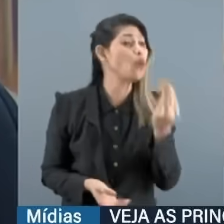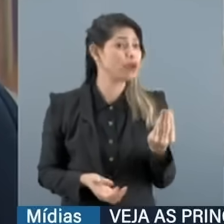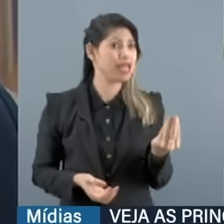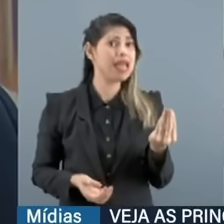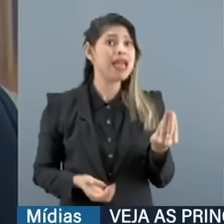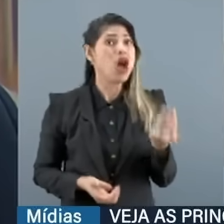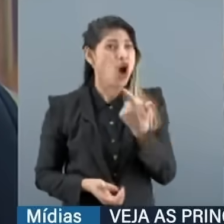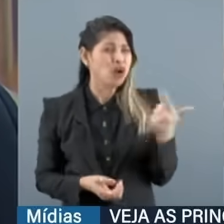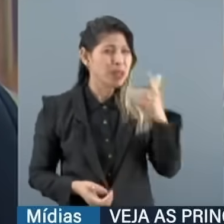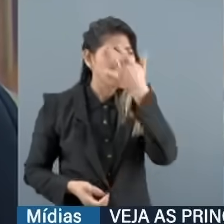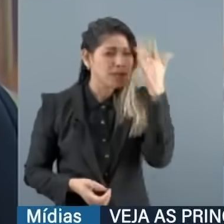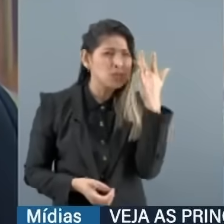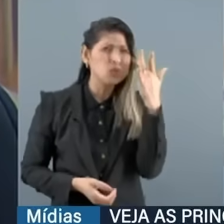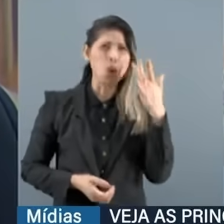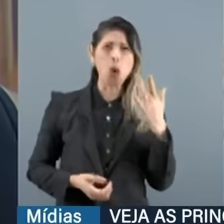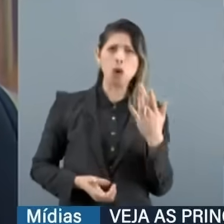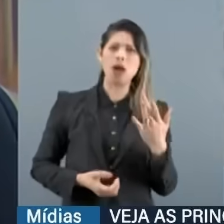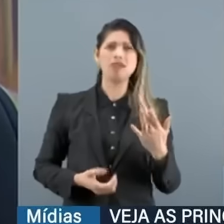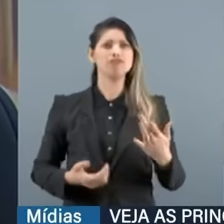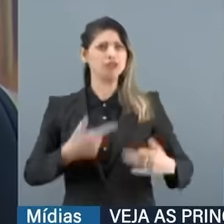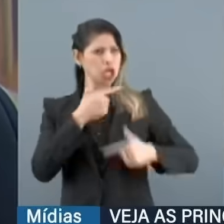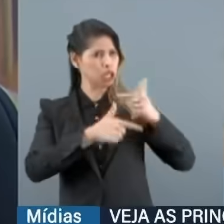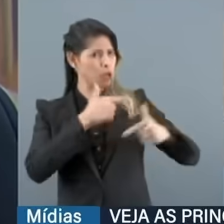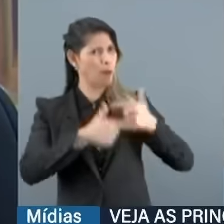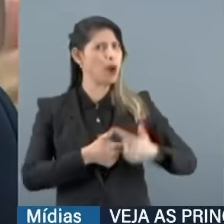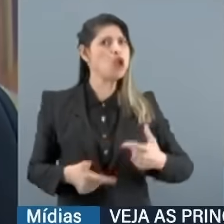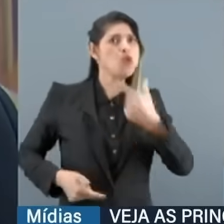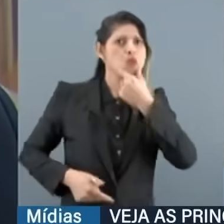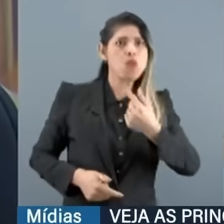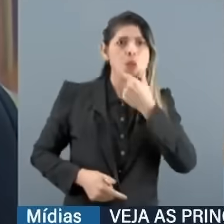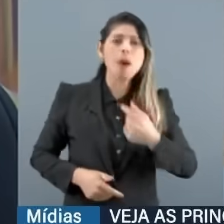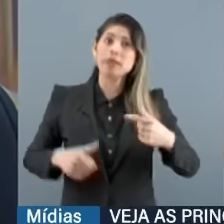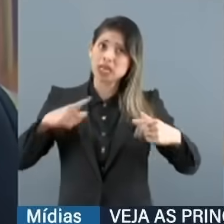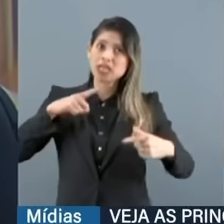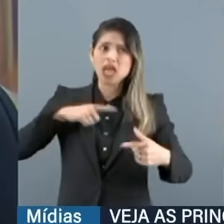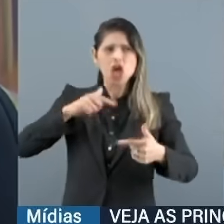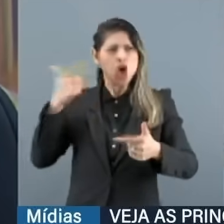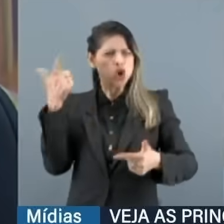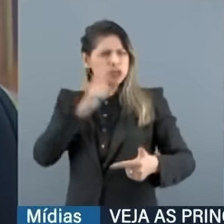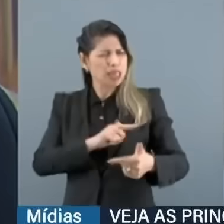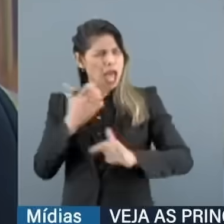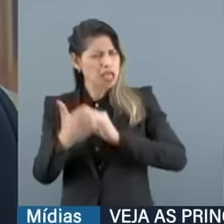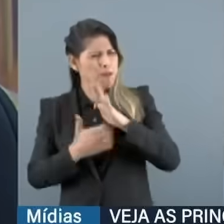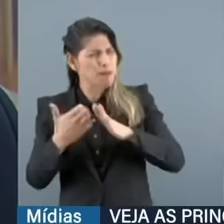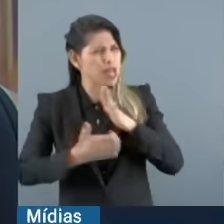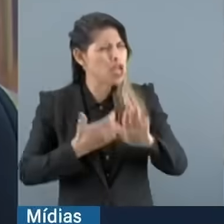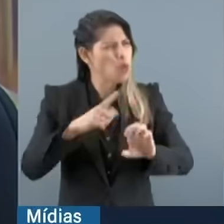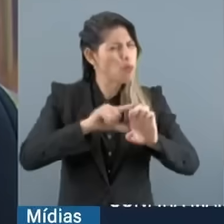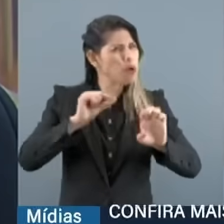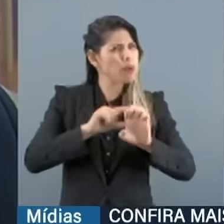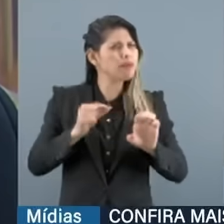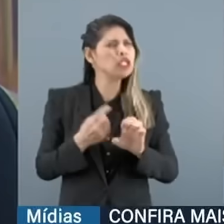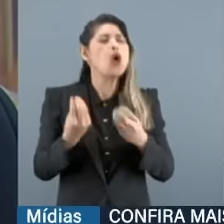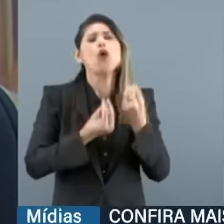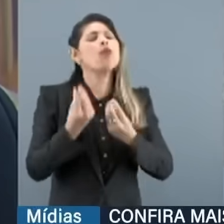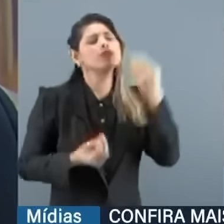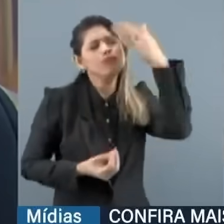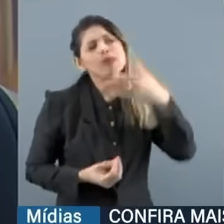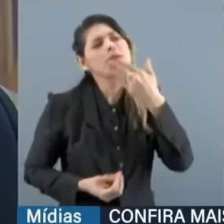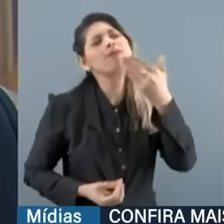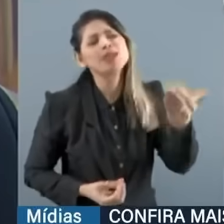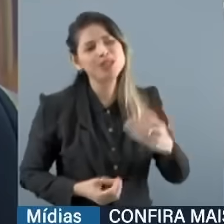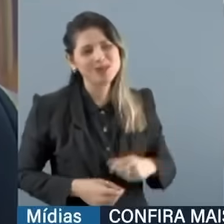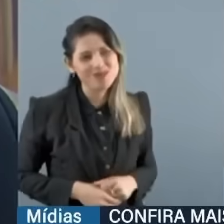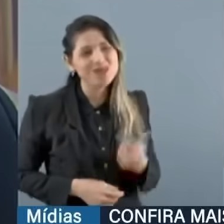de um publicitário bem-sucedido, de um homem que gera inúmeros empregos. Como é que você vai provar que ele te pediu aquilo?